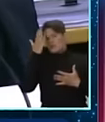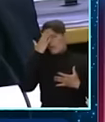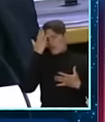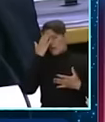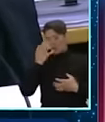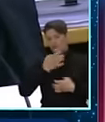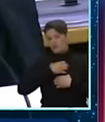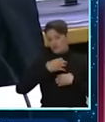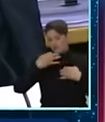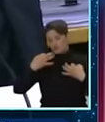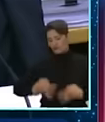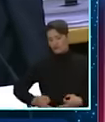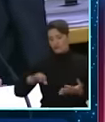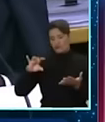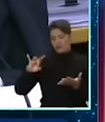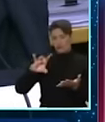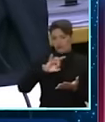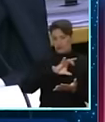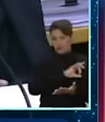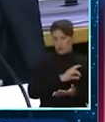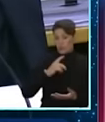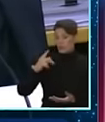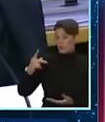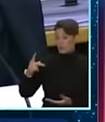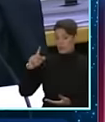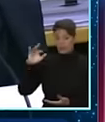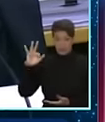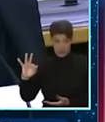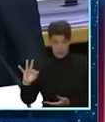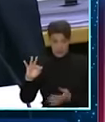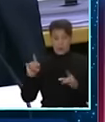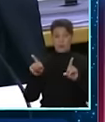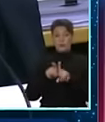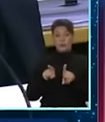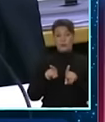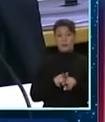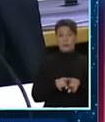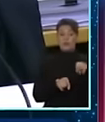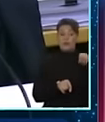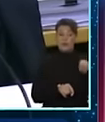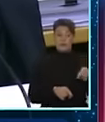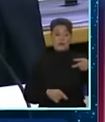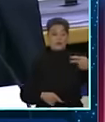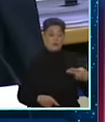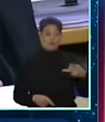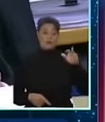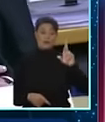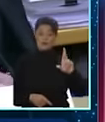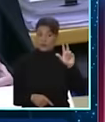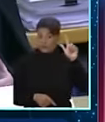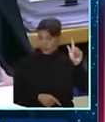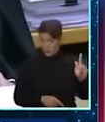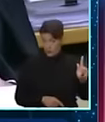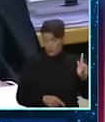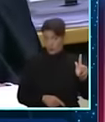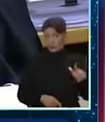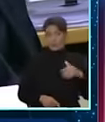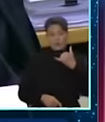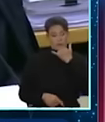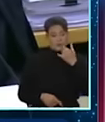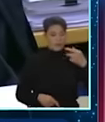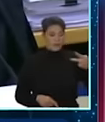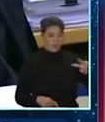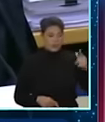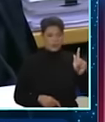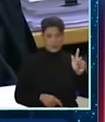desmantelar ali diversos falsos eh acusadores do um golpe que nunca existiu e o